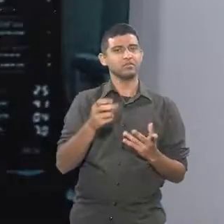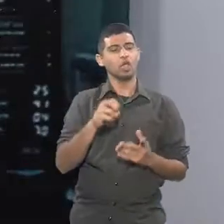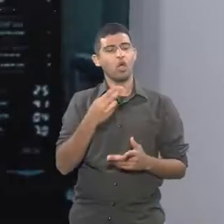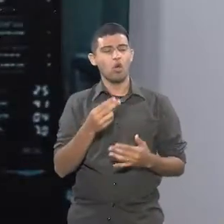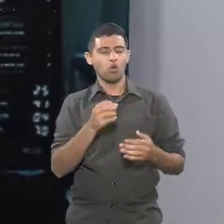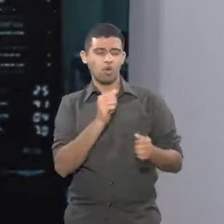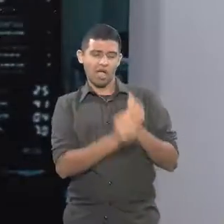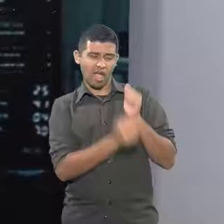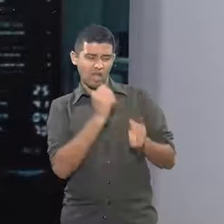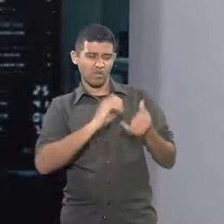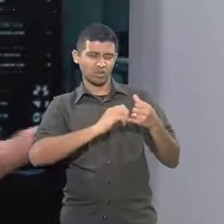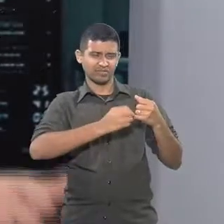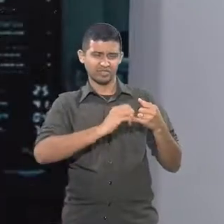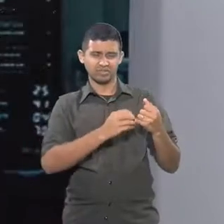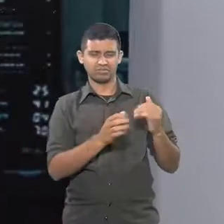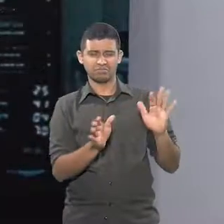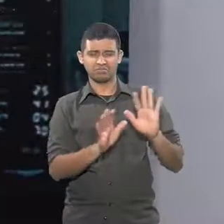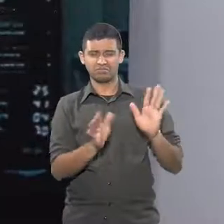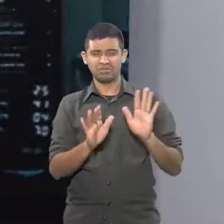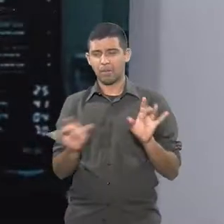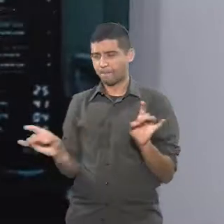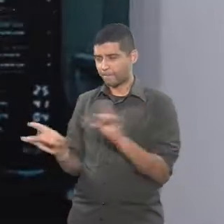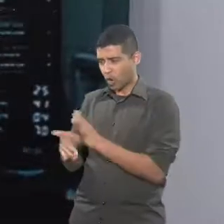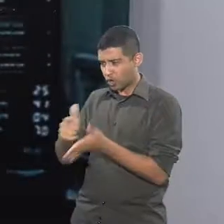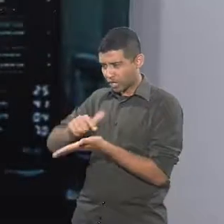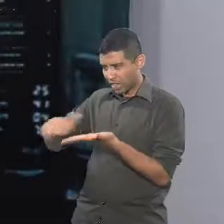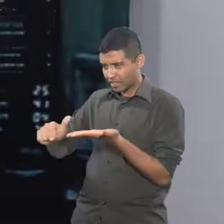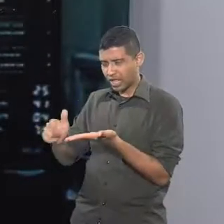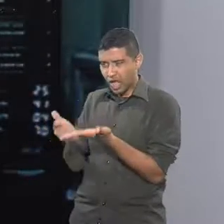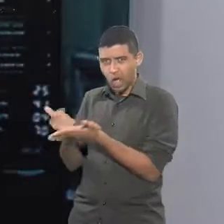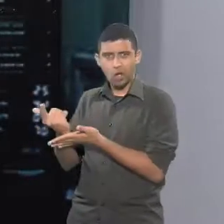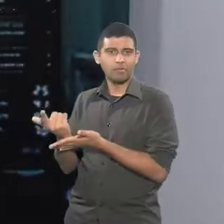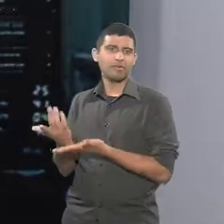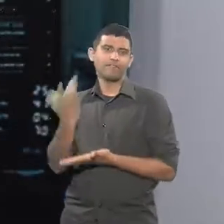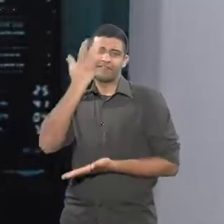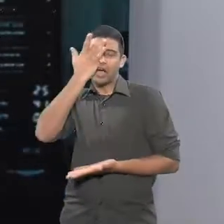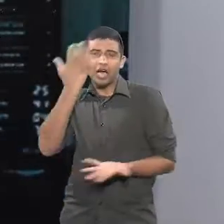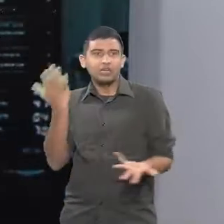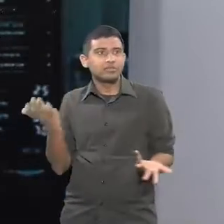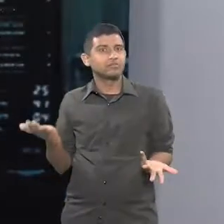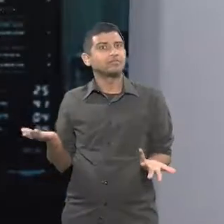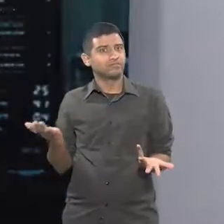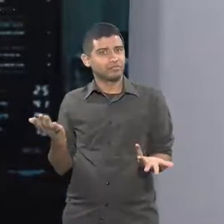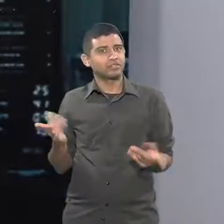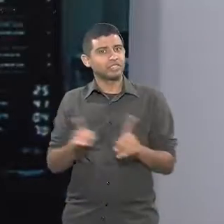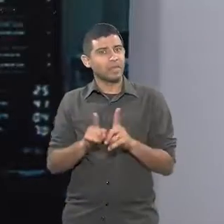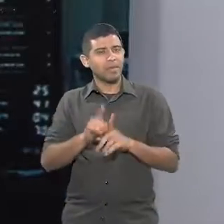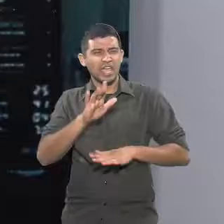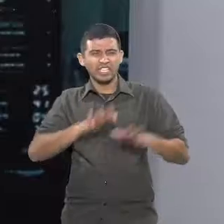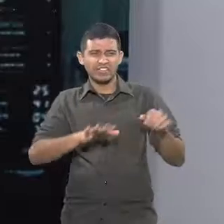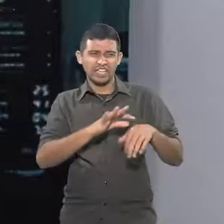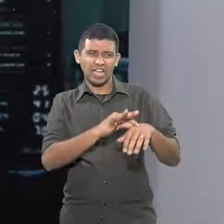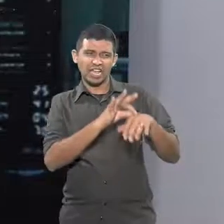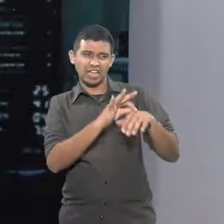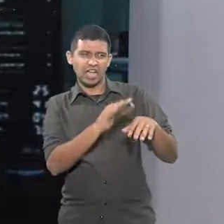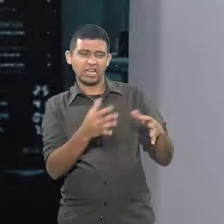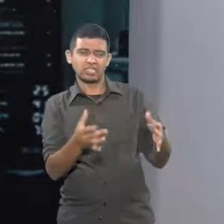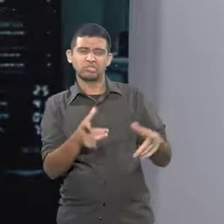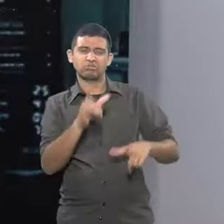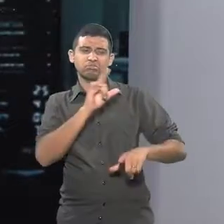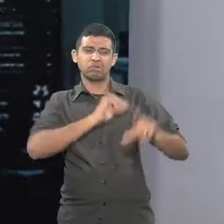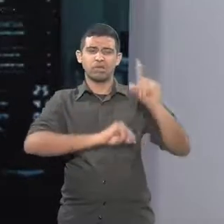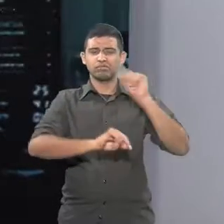um arroz e o feijão, você comer essa lasanha pronta, por exemplo. São os cortes de carne que você escolhe para você